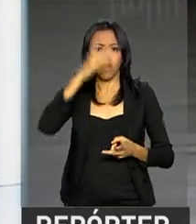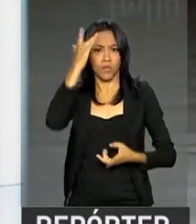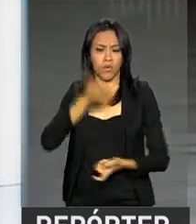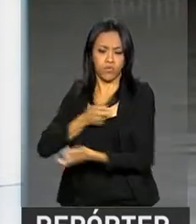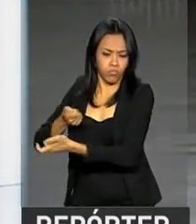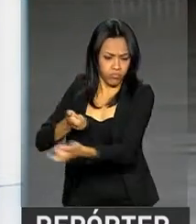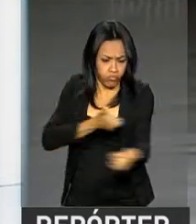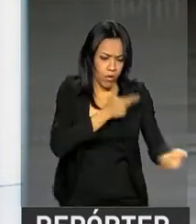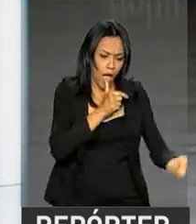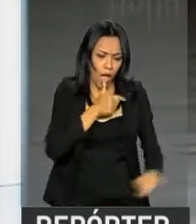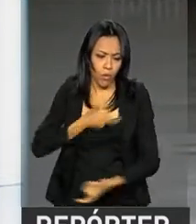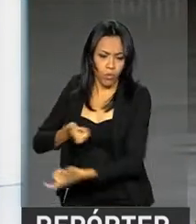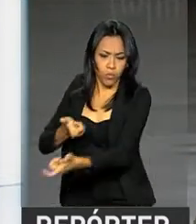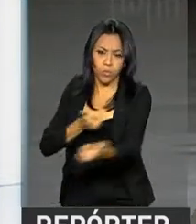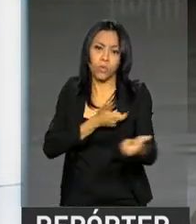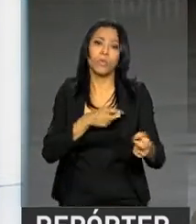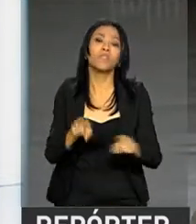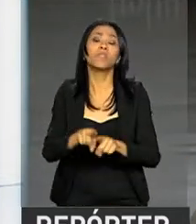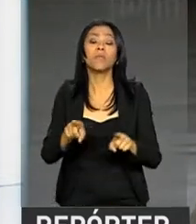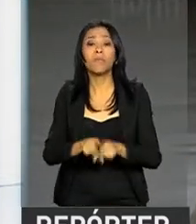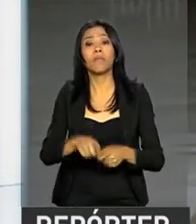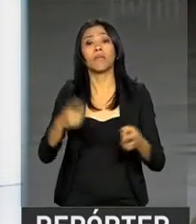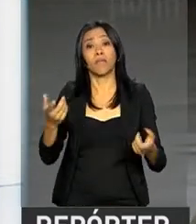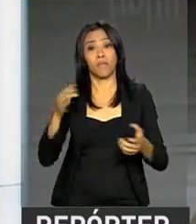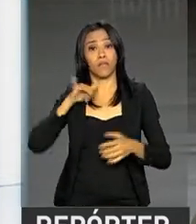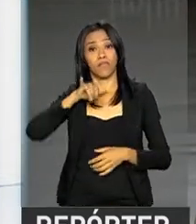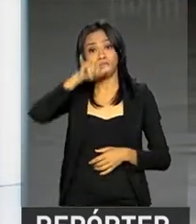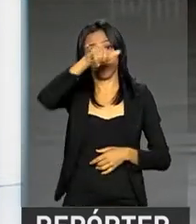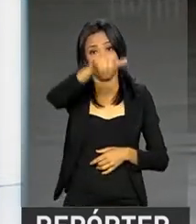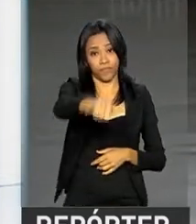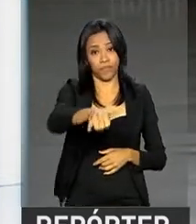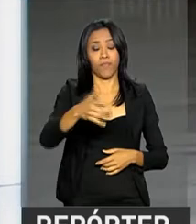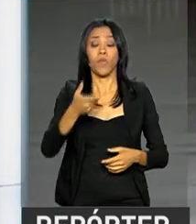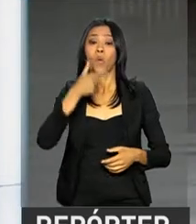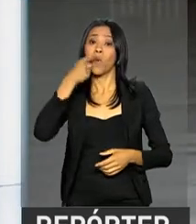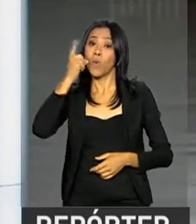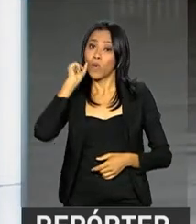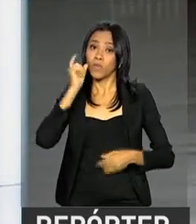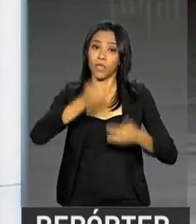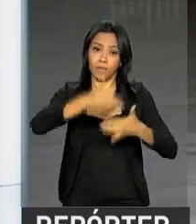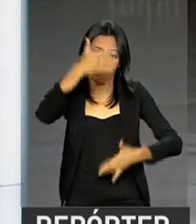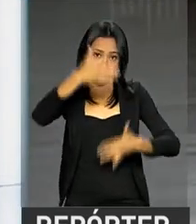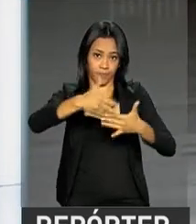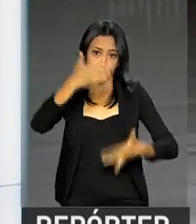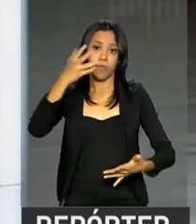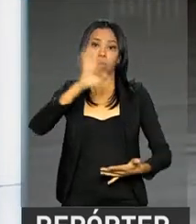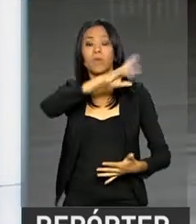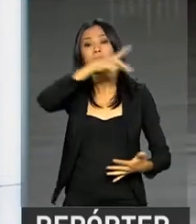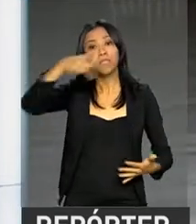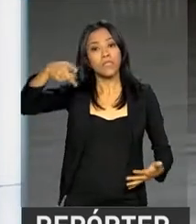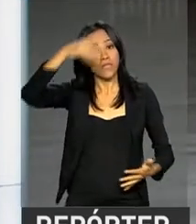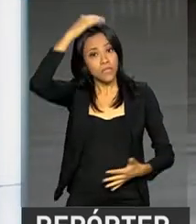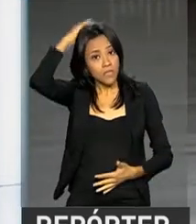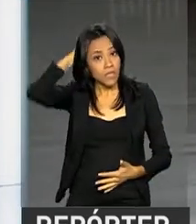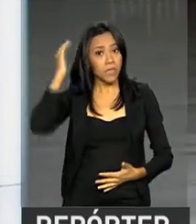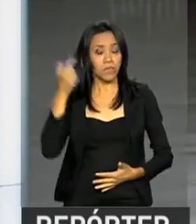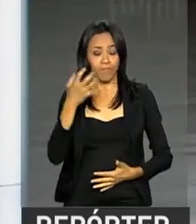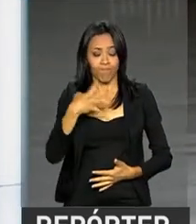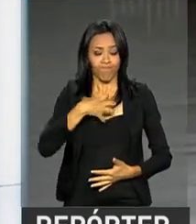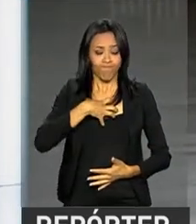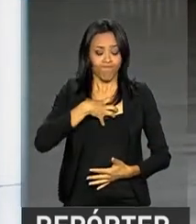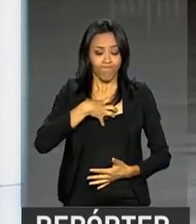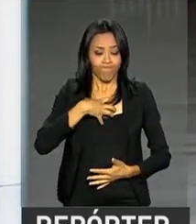controlar o fogo ontem nesta segunda-feira pelas redes sociais o presidente michel temer demonstrou